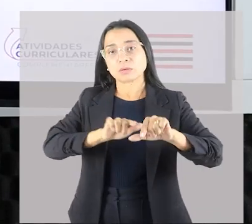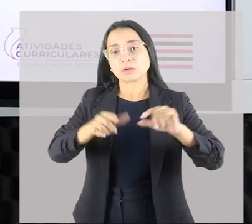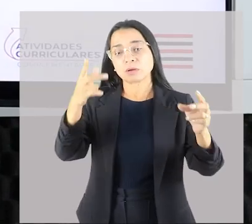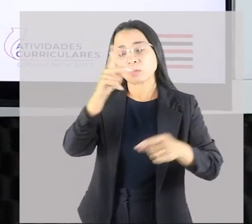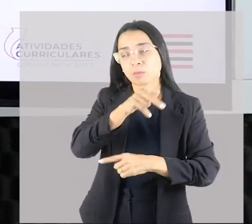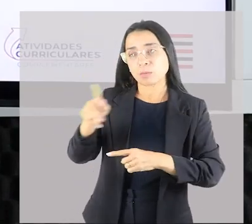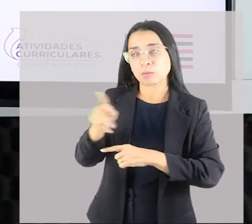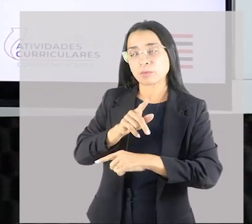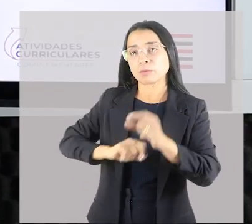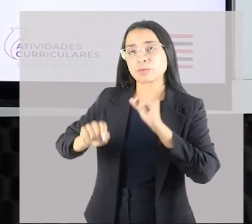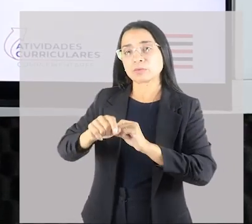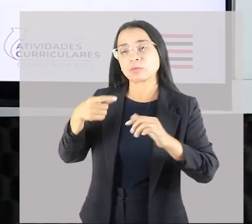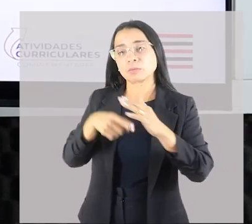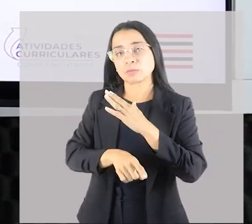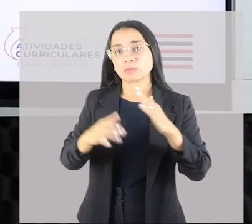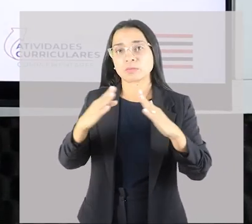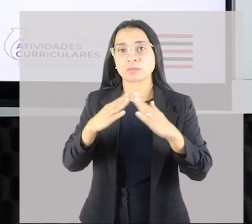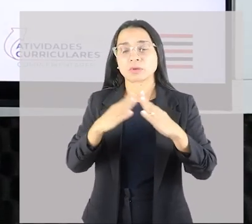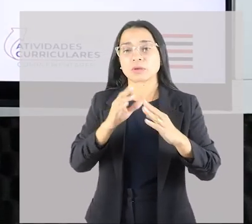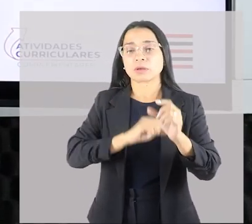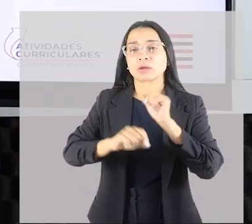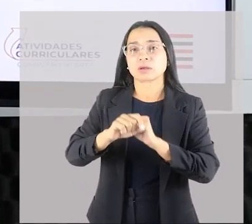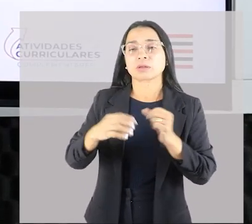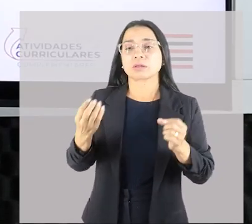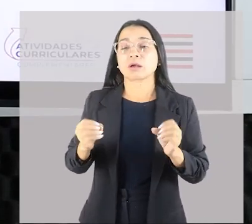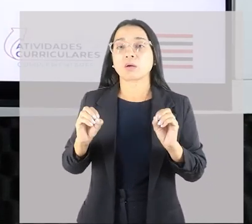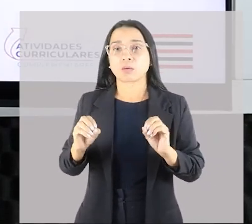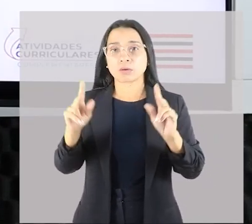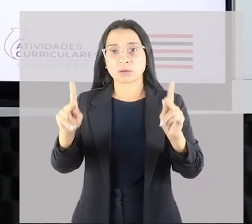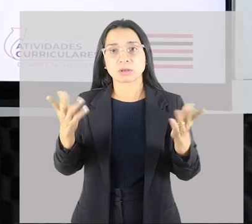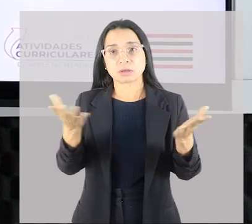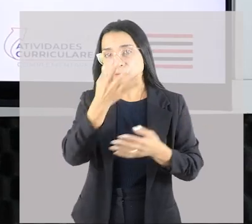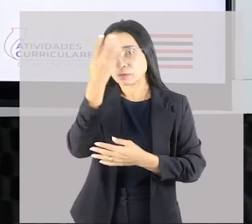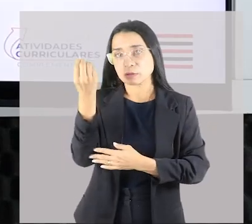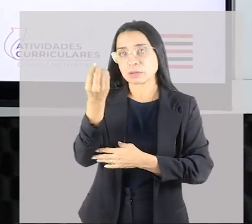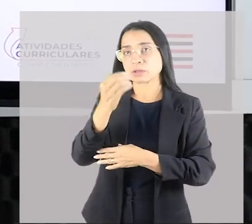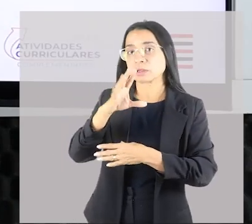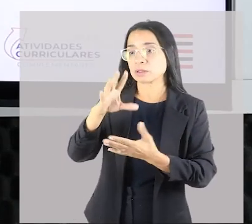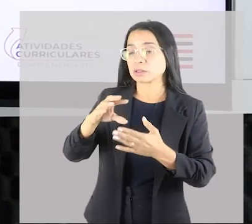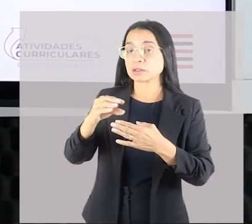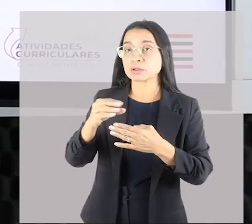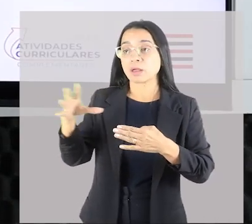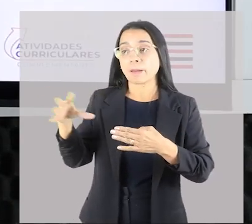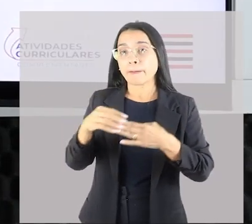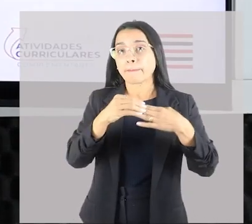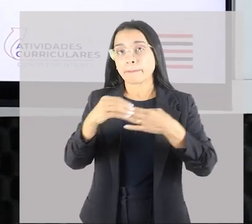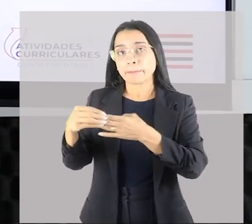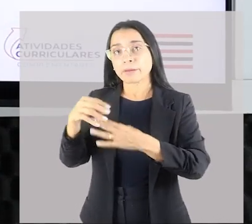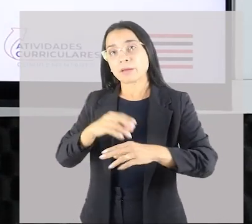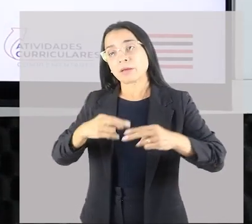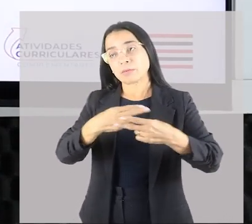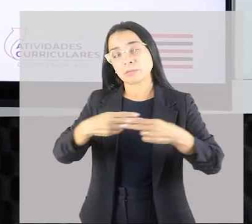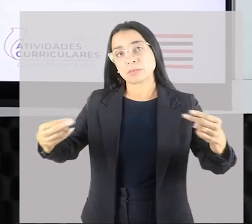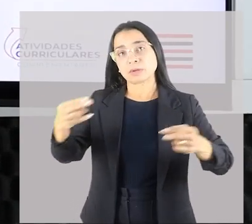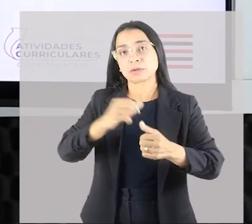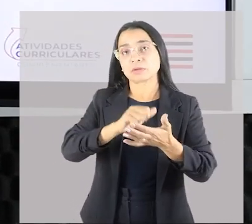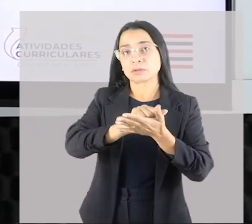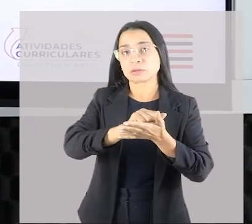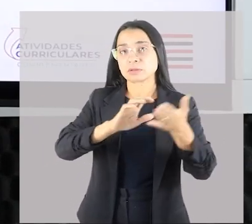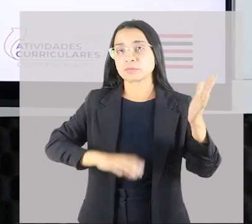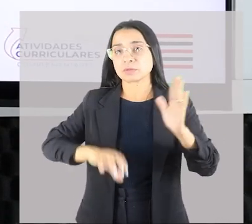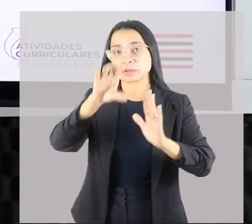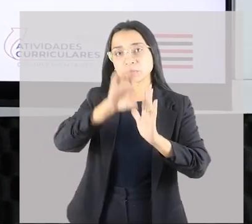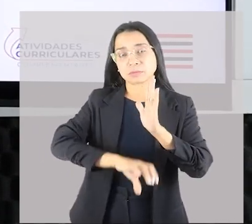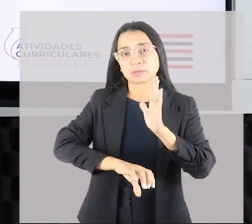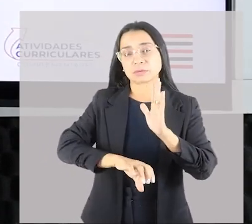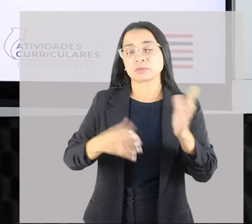professor, aprofundar em casa, belezinha? Então não esquece de pegar esses materiais das nossas atividades curriculares. Bacana? Além disso, eu